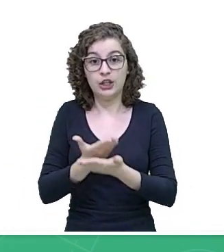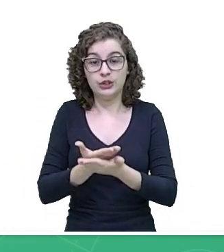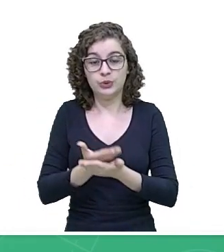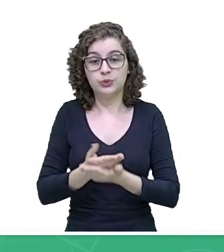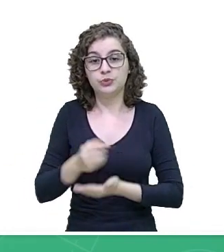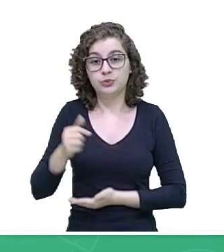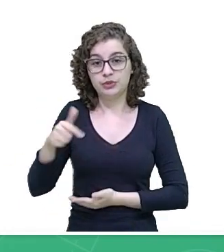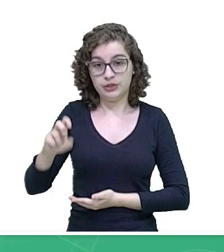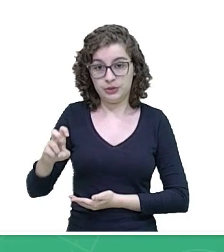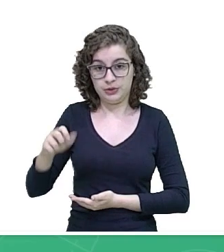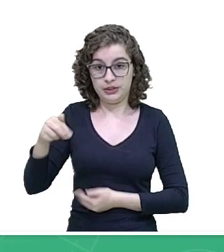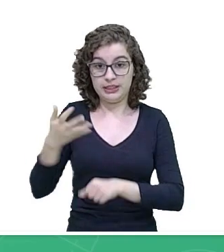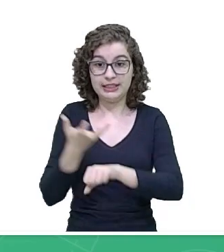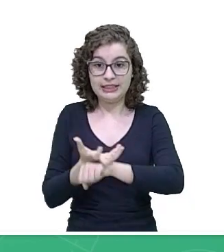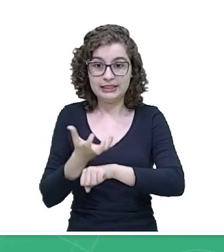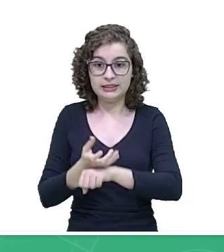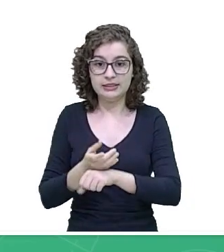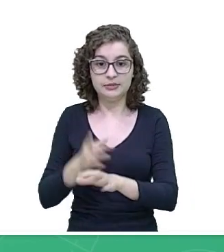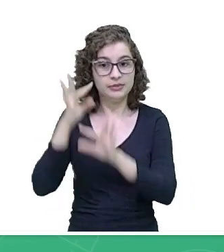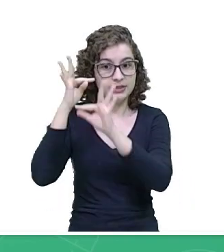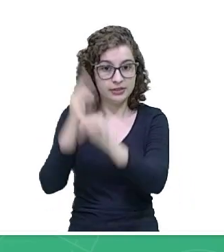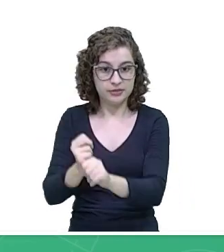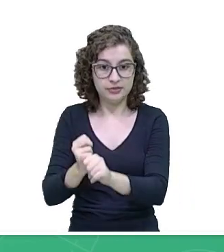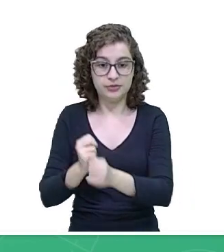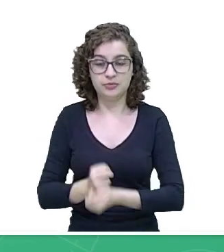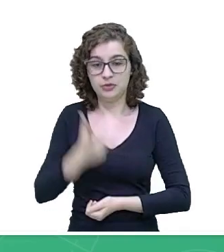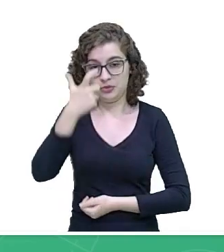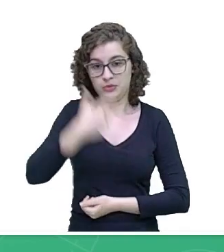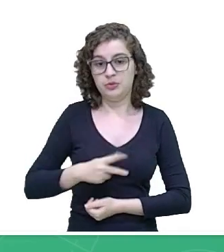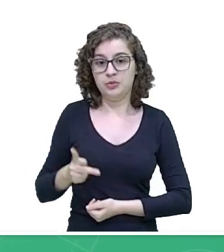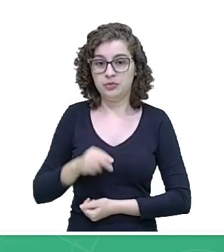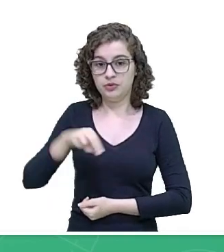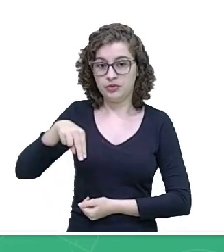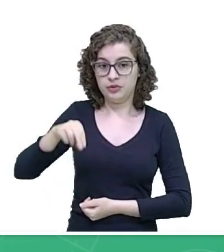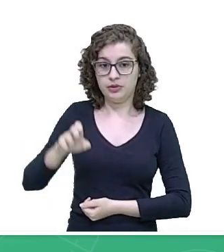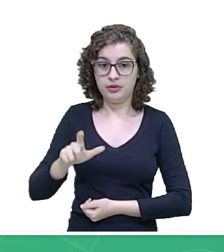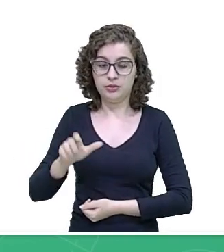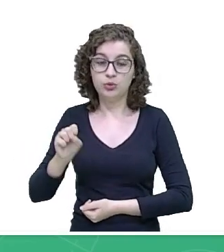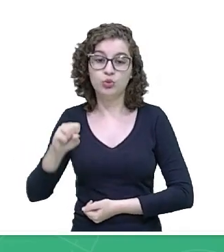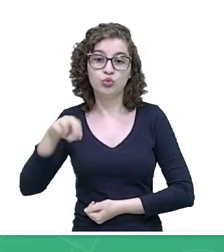Física. Eu sou o professor Nelson Bezerra e nós vamos conhecer agora qual é a nossa